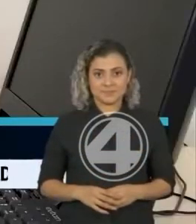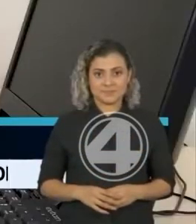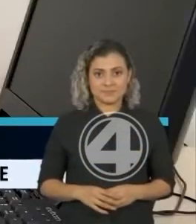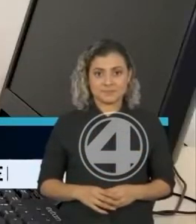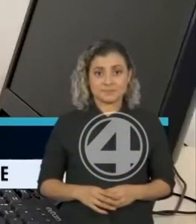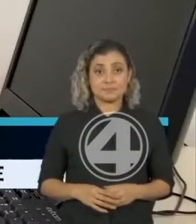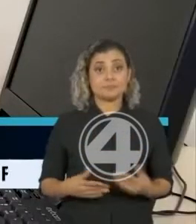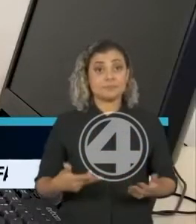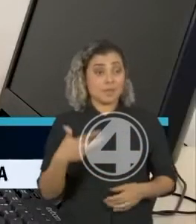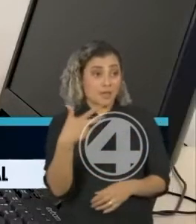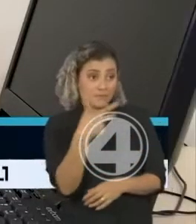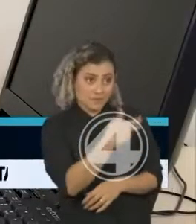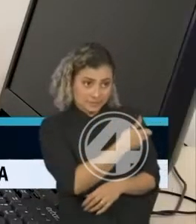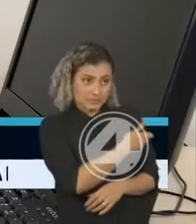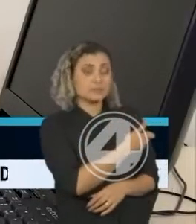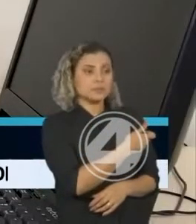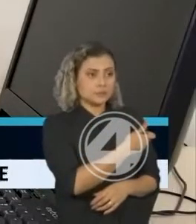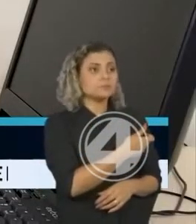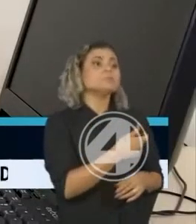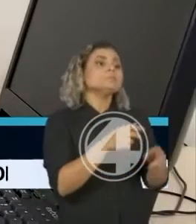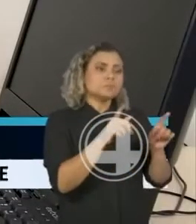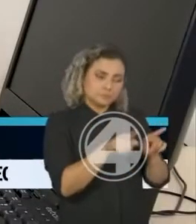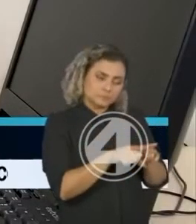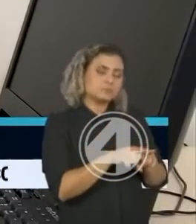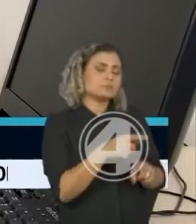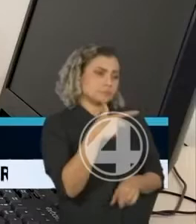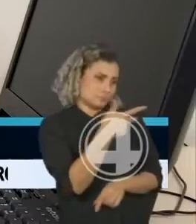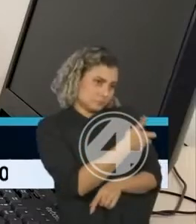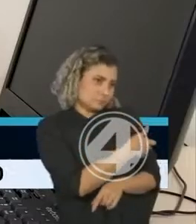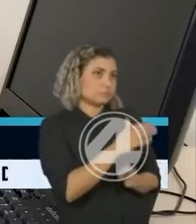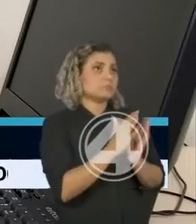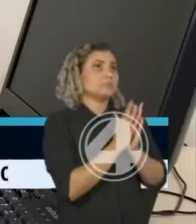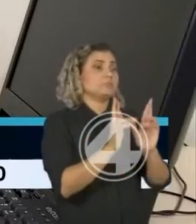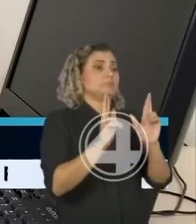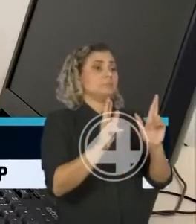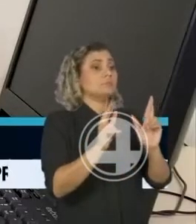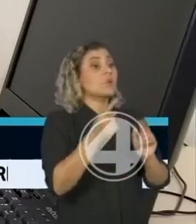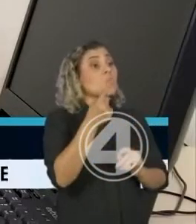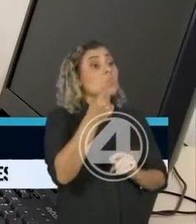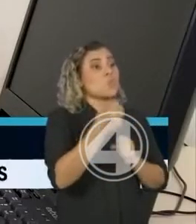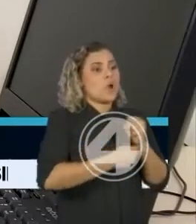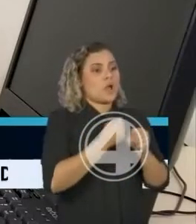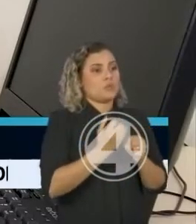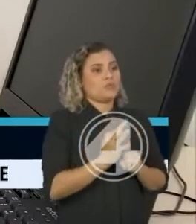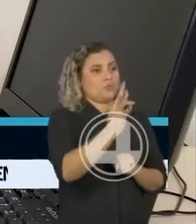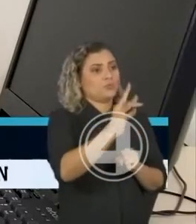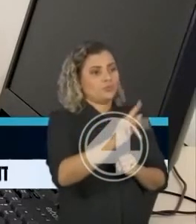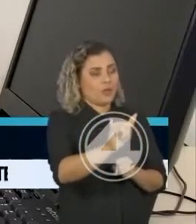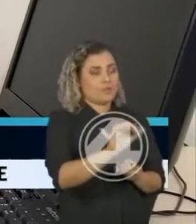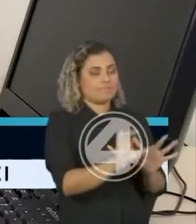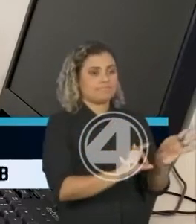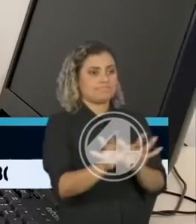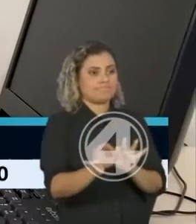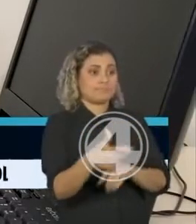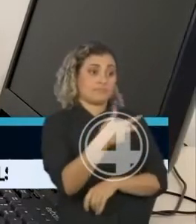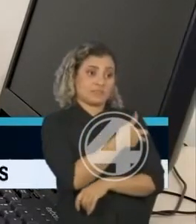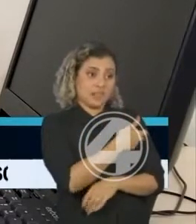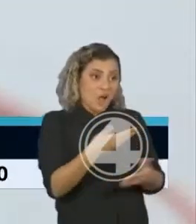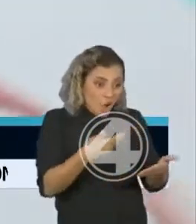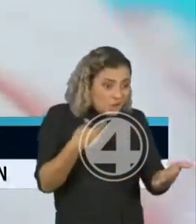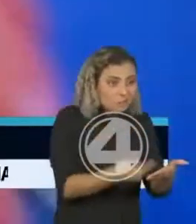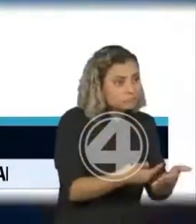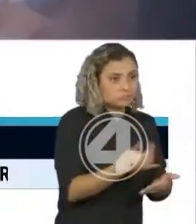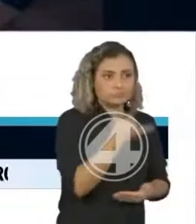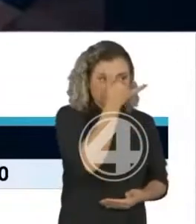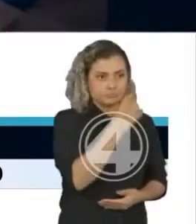a vacina com otimismo a gente fala em um ano para tomar vacina ou seja nada curto